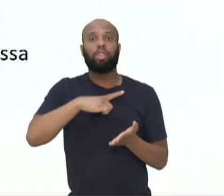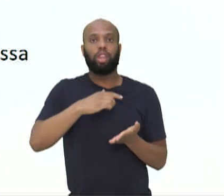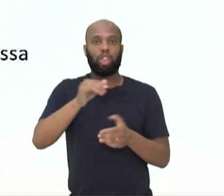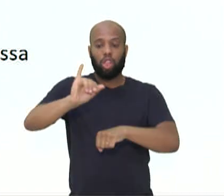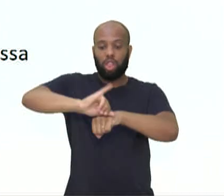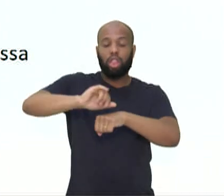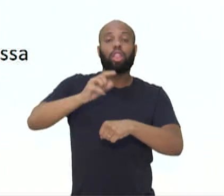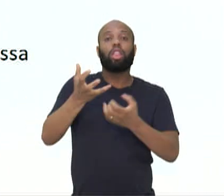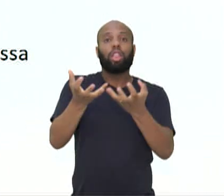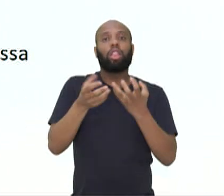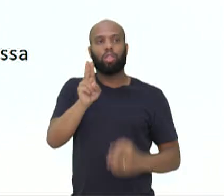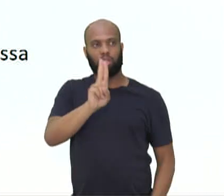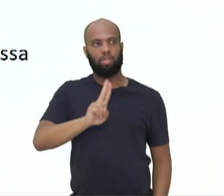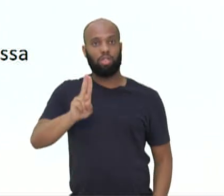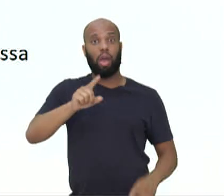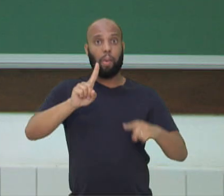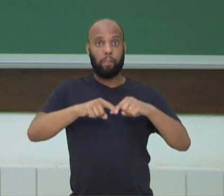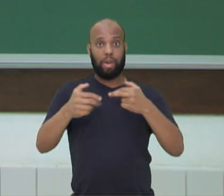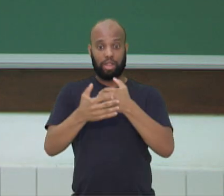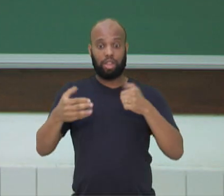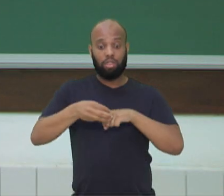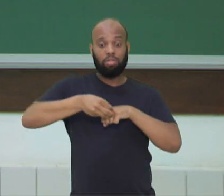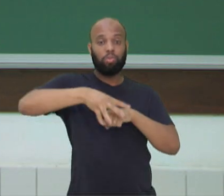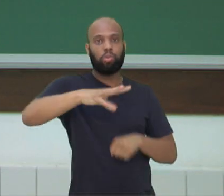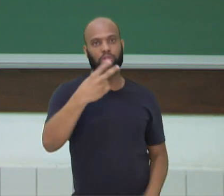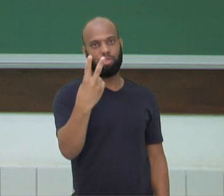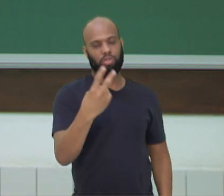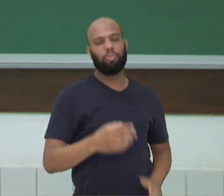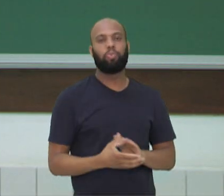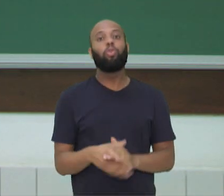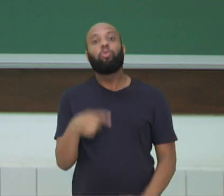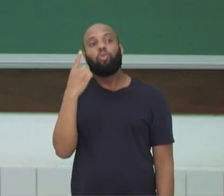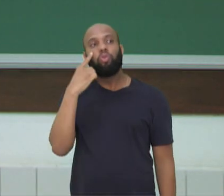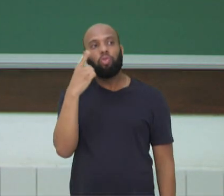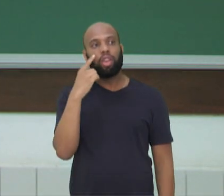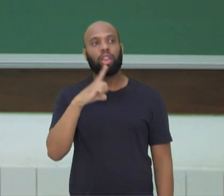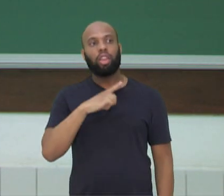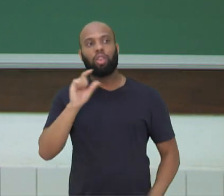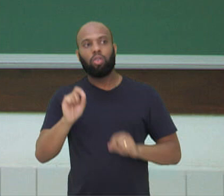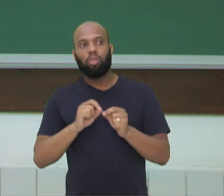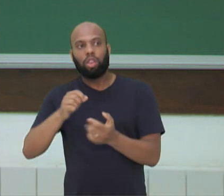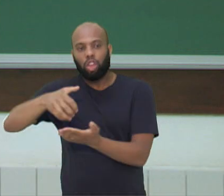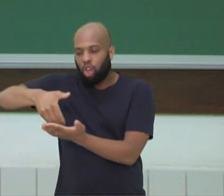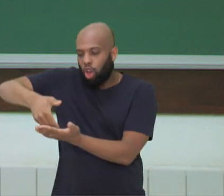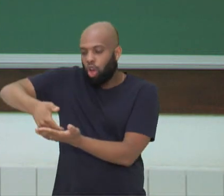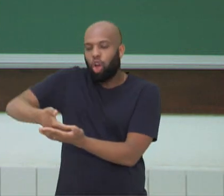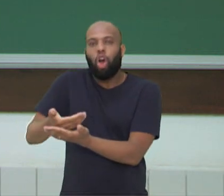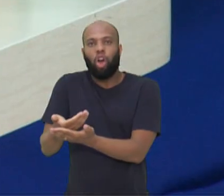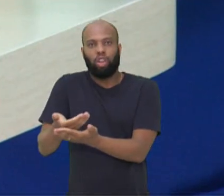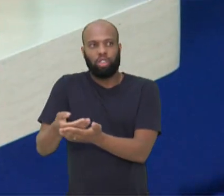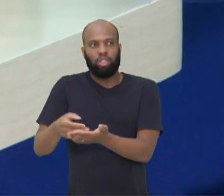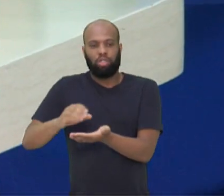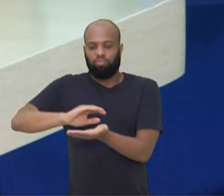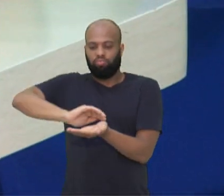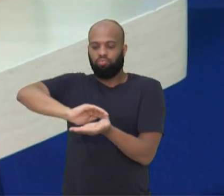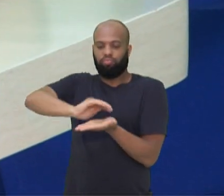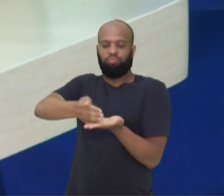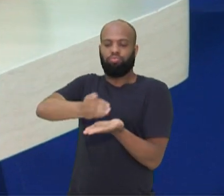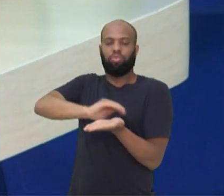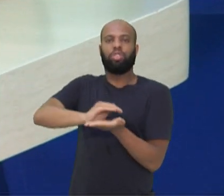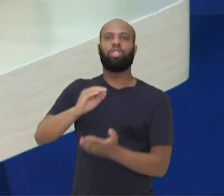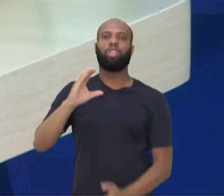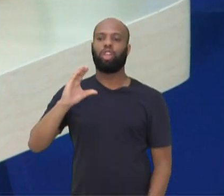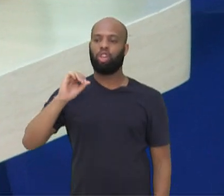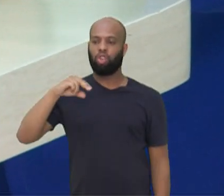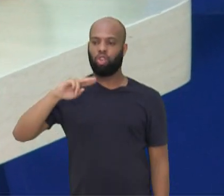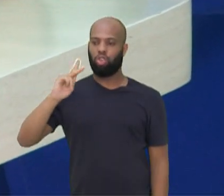para vocês dois materiais. Olha que legal que eu trouxe. Eu trouxe uma concha. Quando eu vou para a praia, eu sou bem